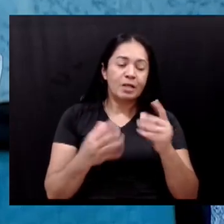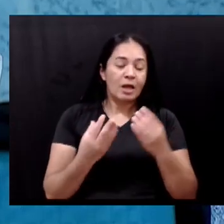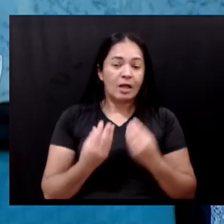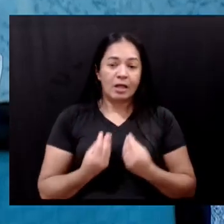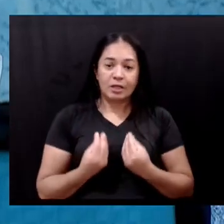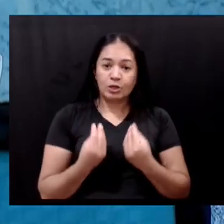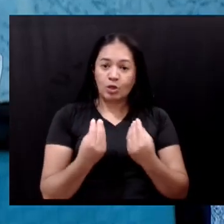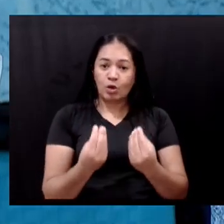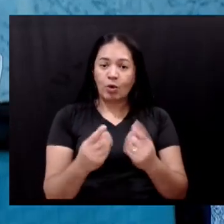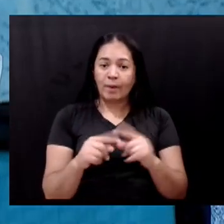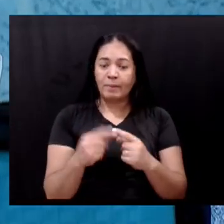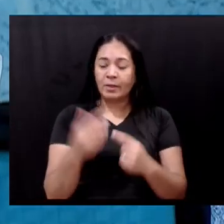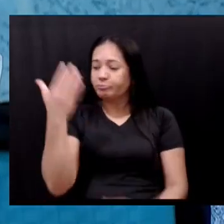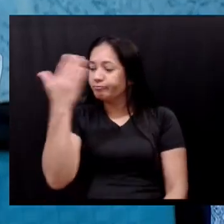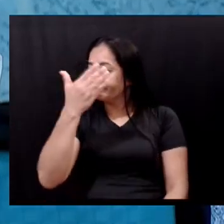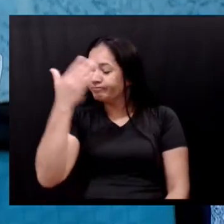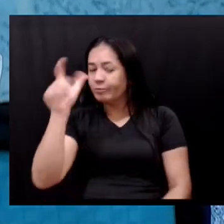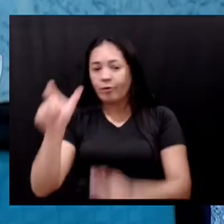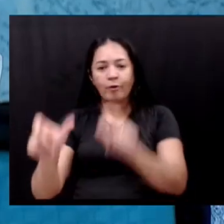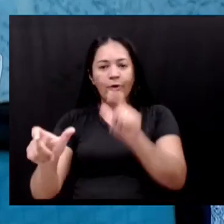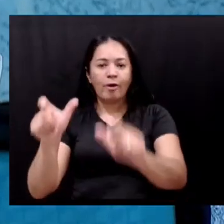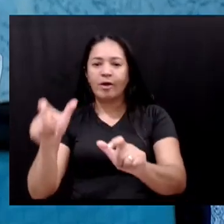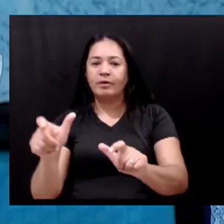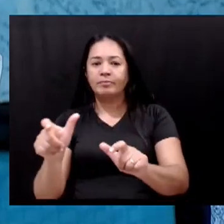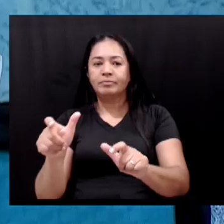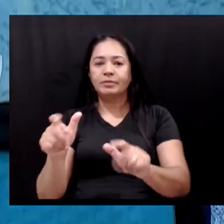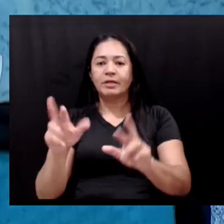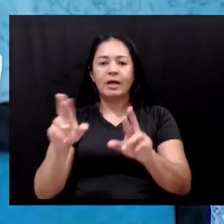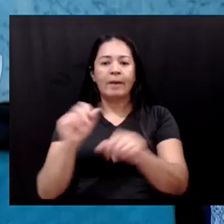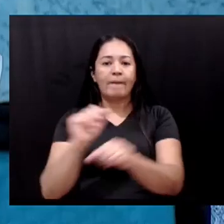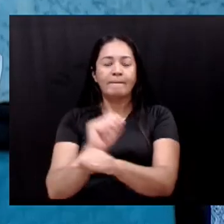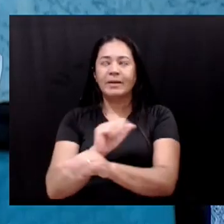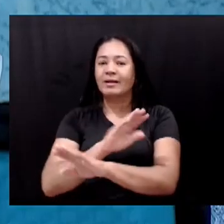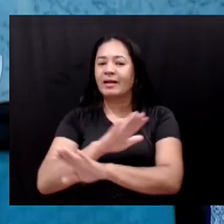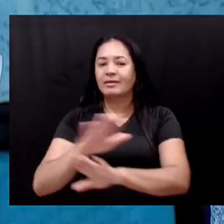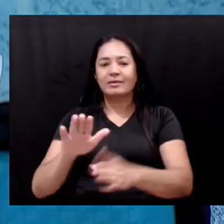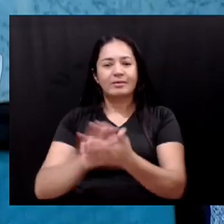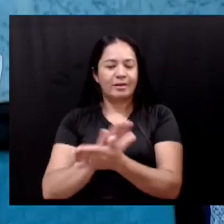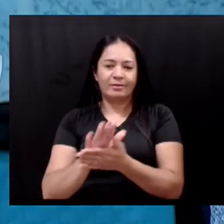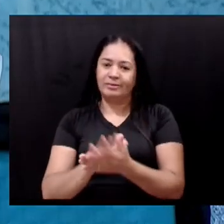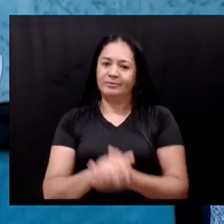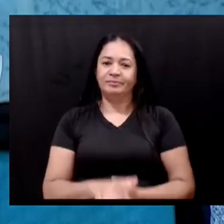quem, se doa, né, sem esperar nada em troca. Então, Pai,